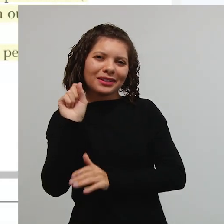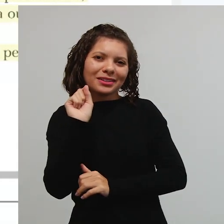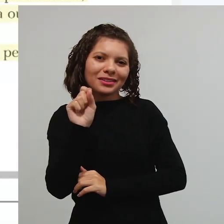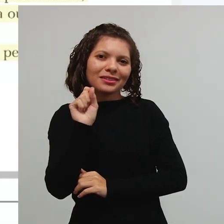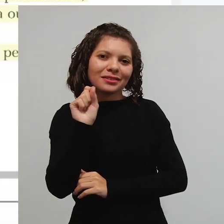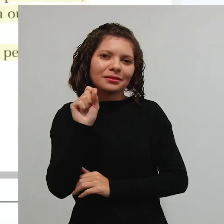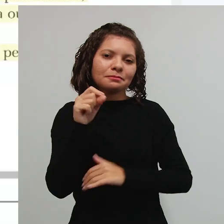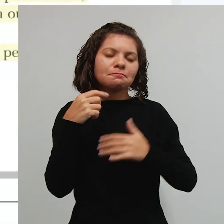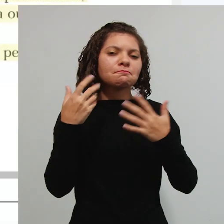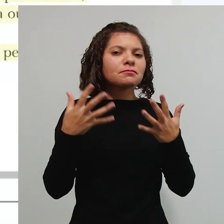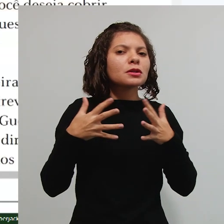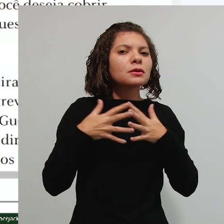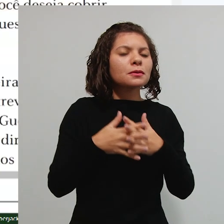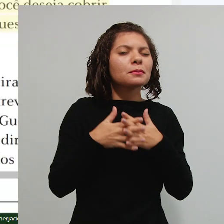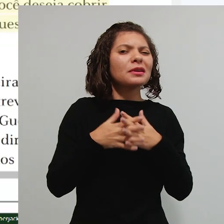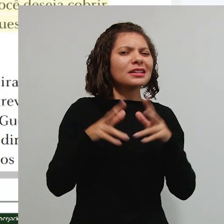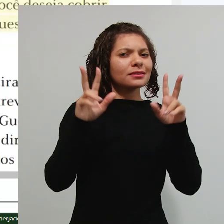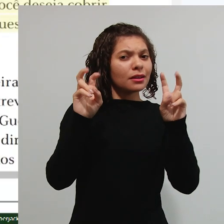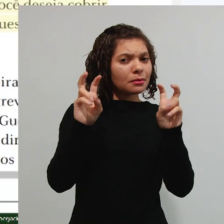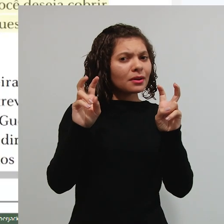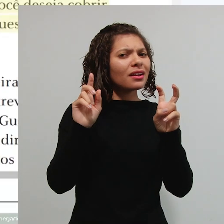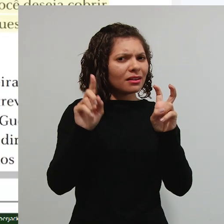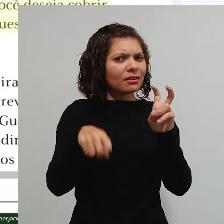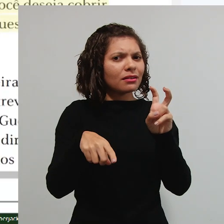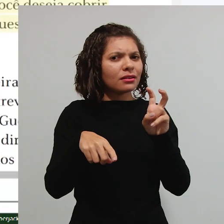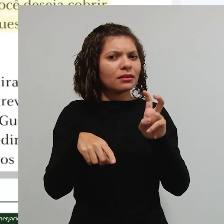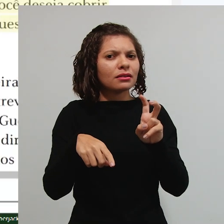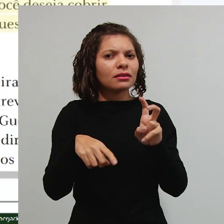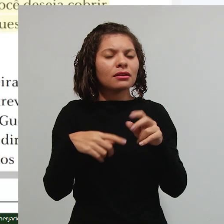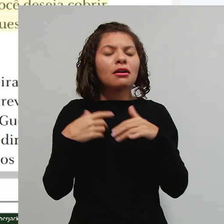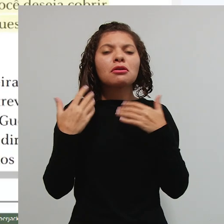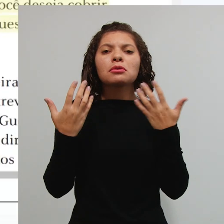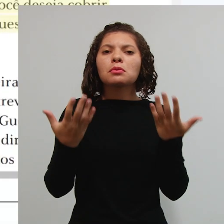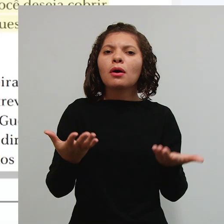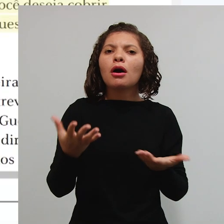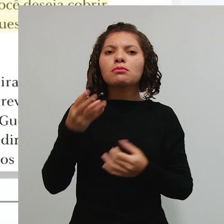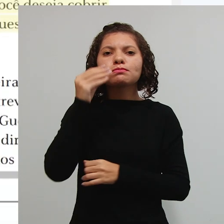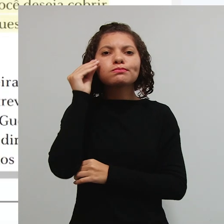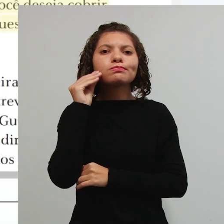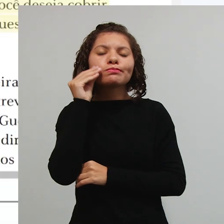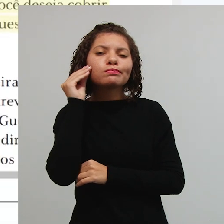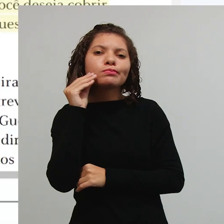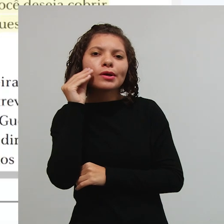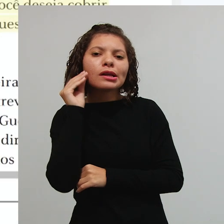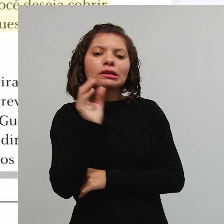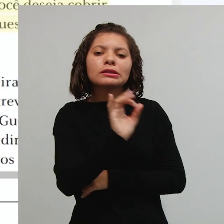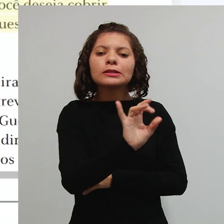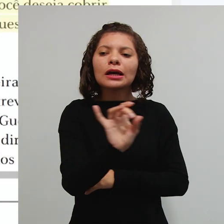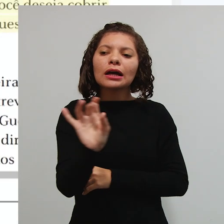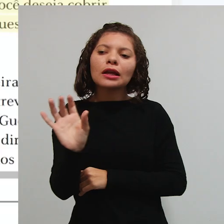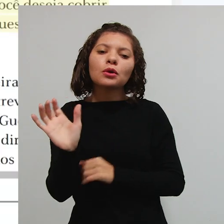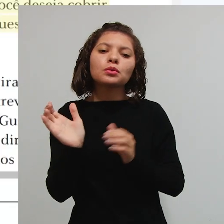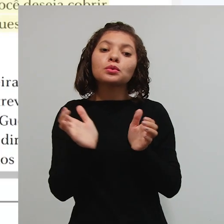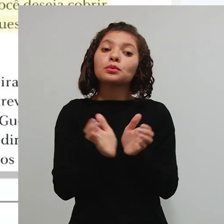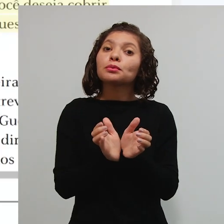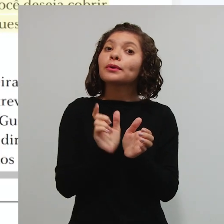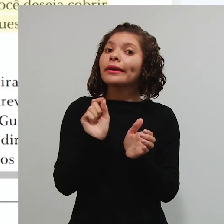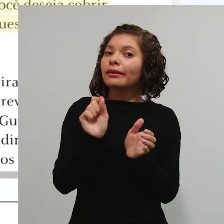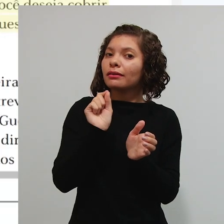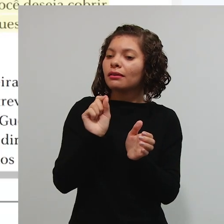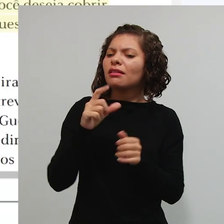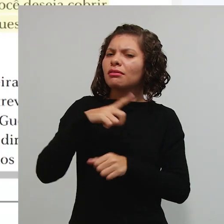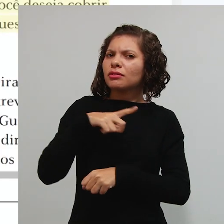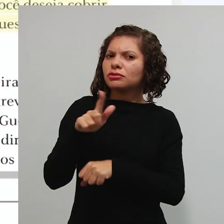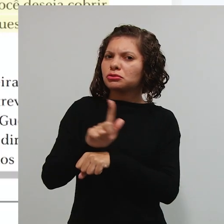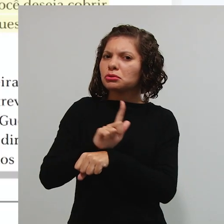a complexidade do tema? Qual que é o nível de experiência ou conhecimento dos participantes? Se você vai lidar com